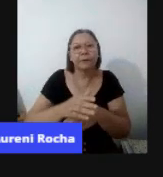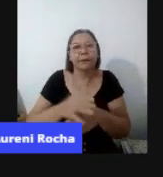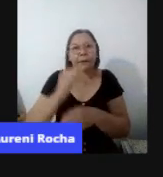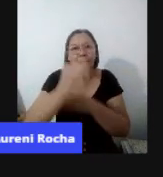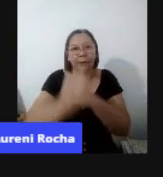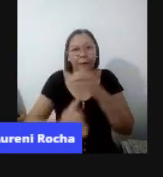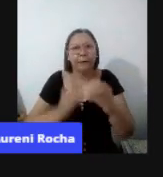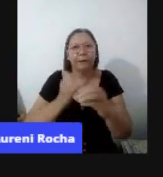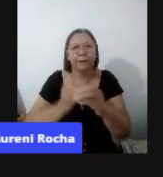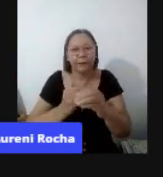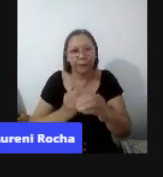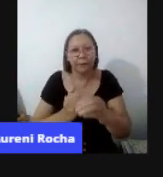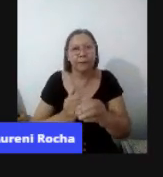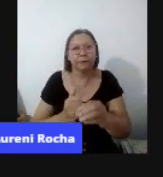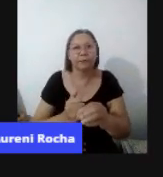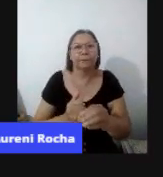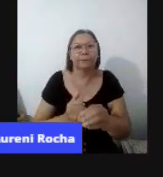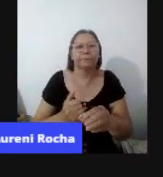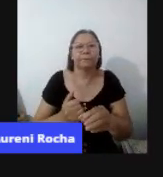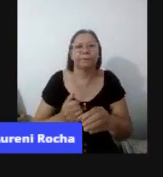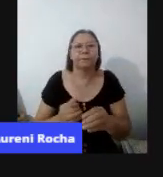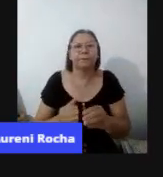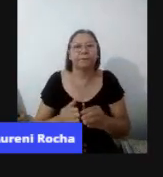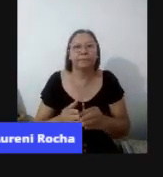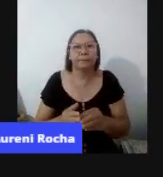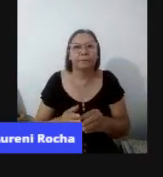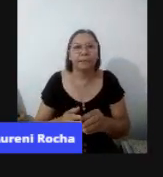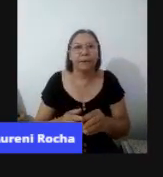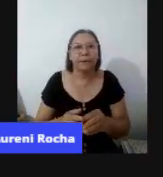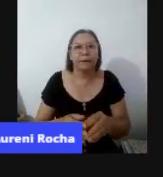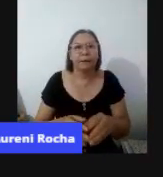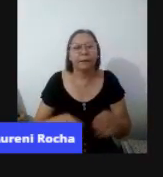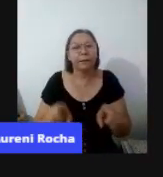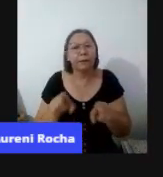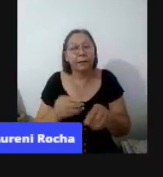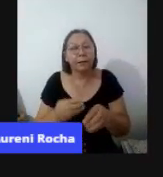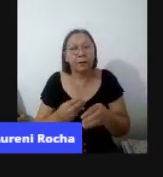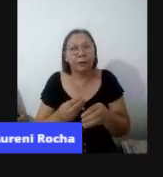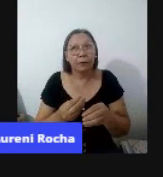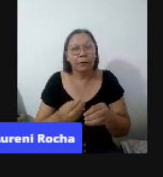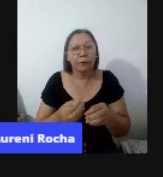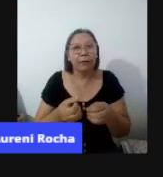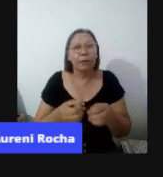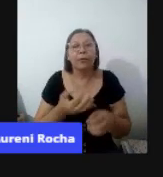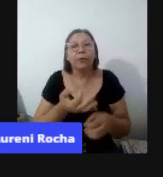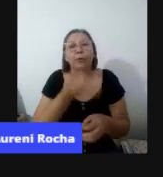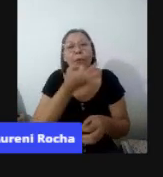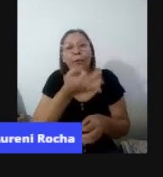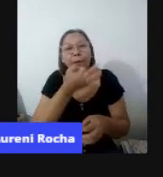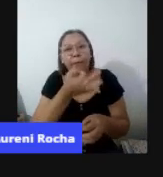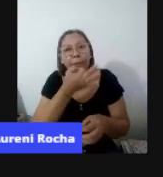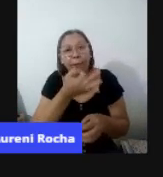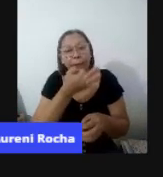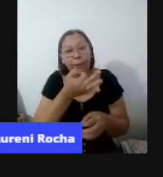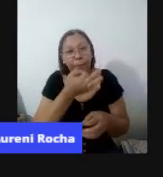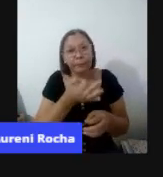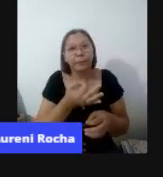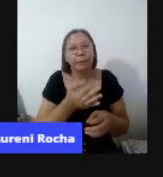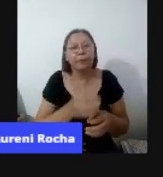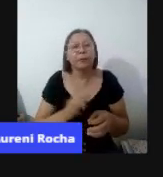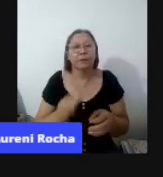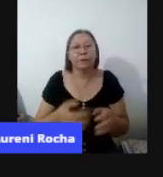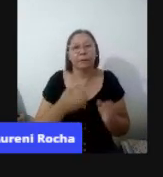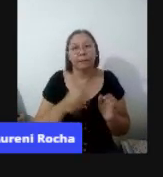midiáticos online, né? Para salientar, o que nós podemos propor para essas famílias, para